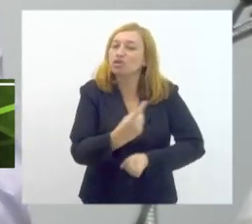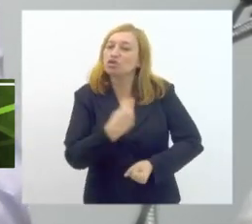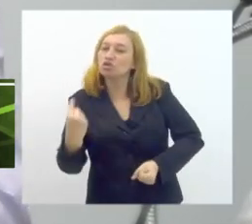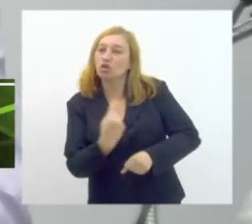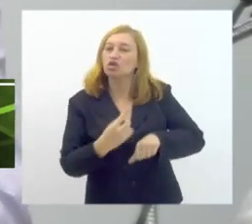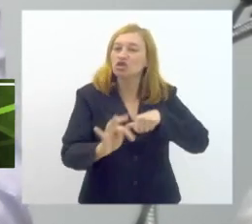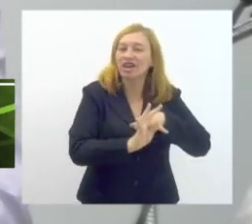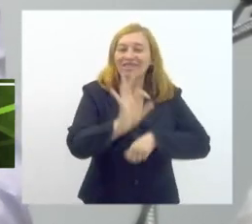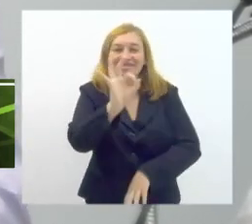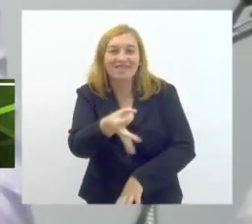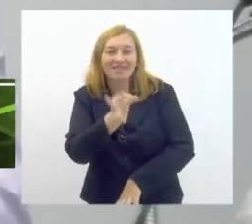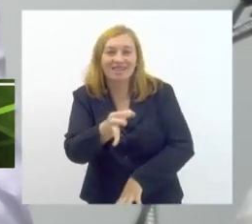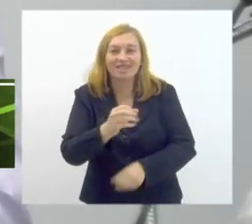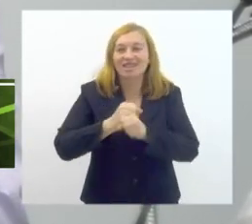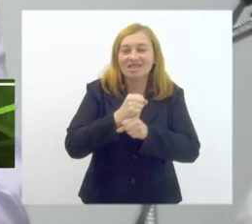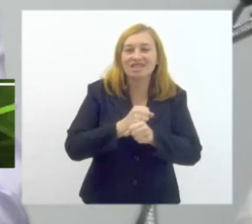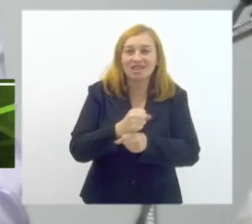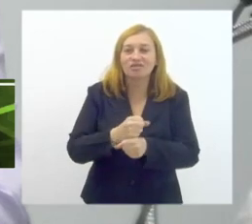técnicos, eu tenho certeza que